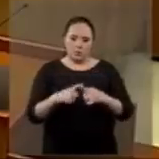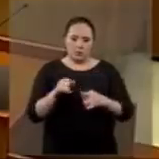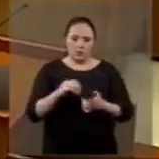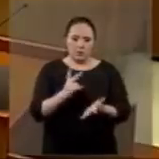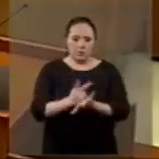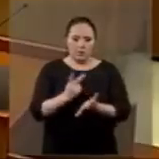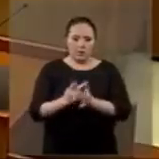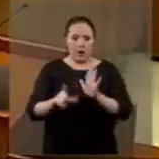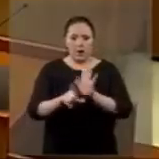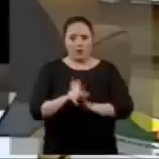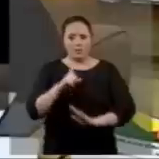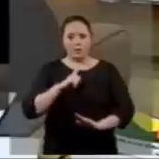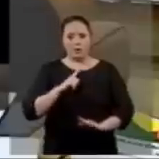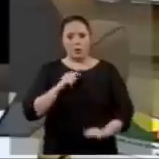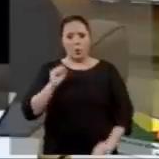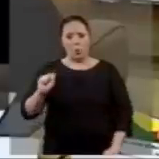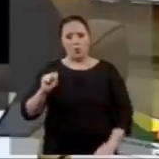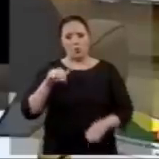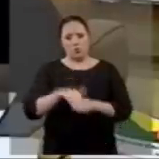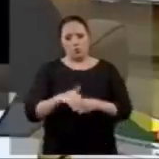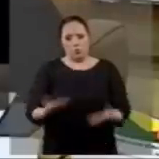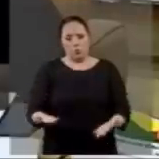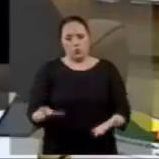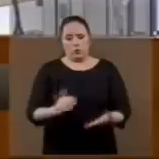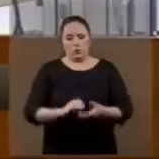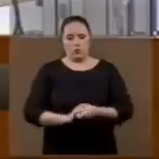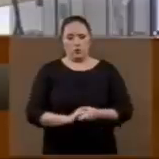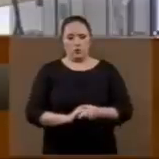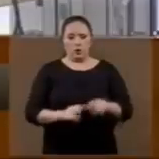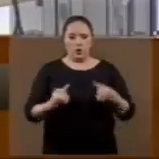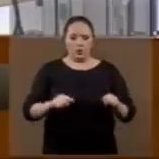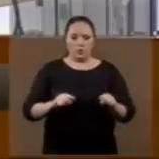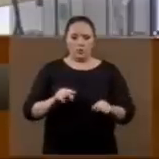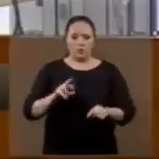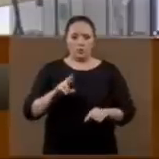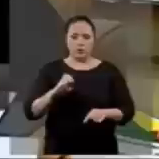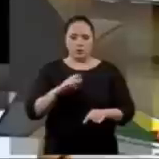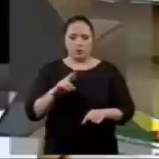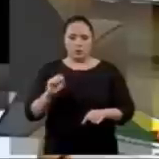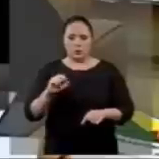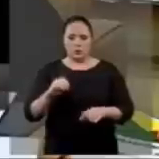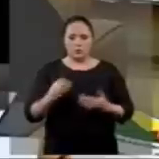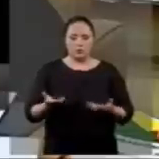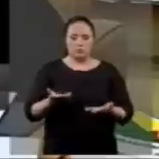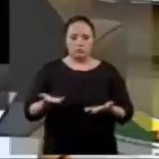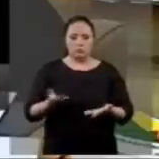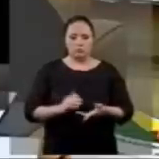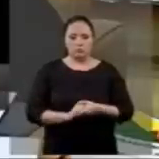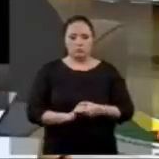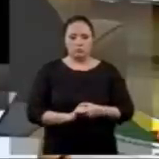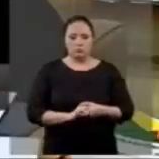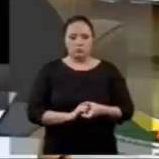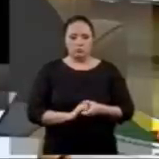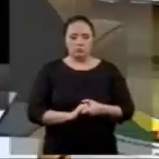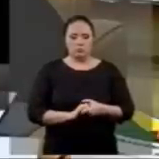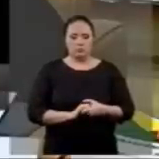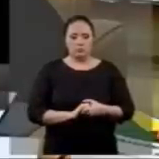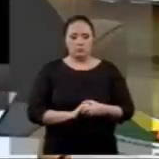8 votos. Mais do que isso, contrário ao recurso extraordinário. Desculpe, nós vamos produzir um não